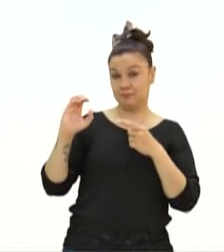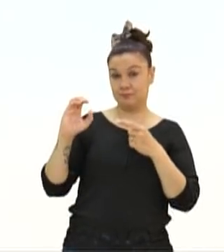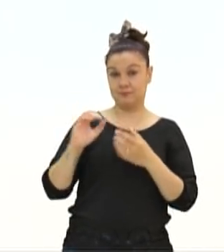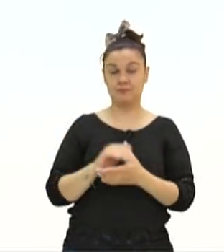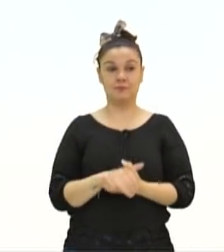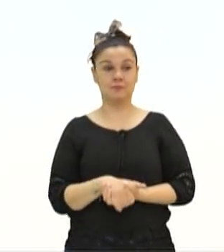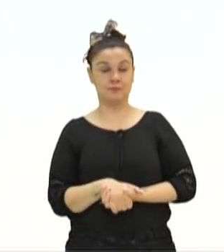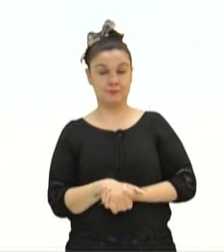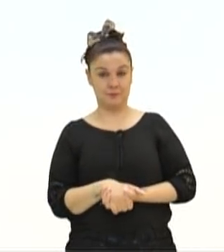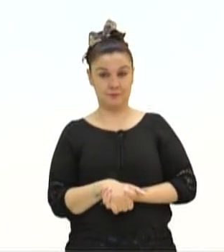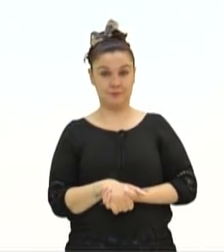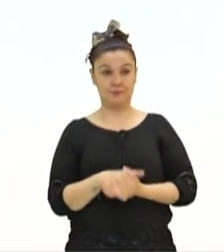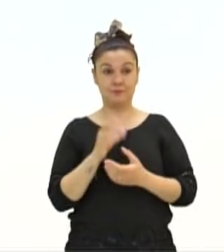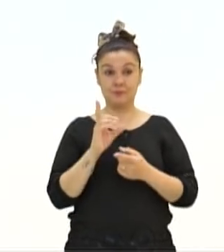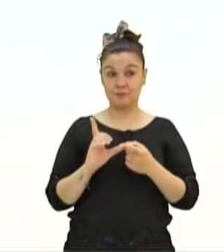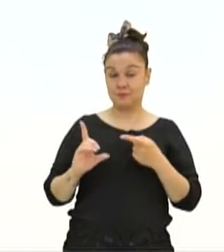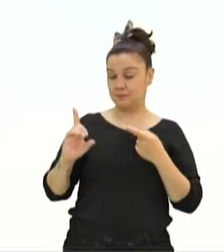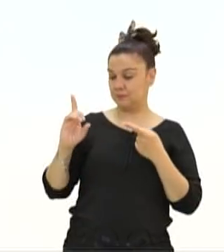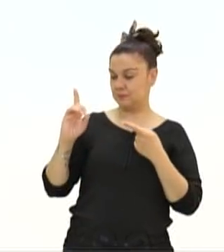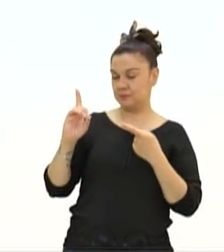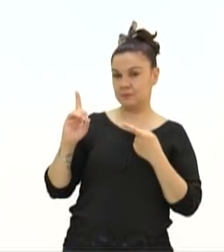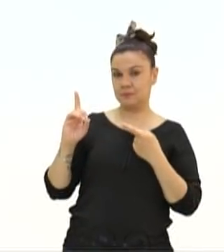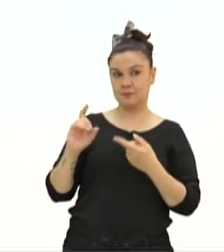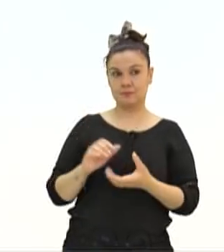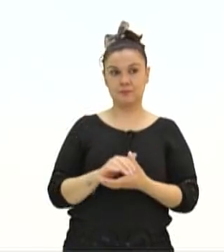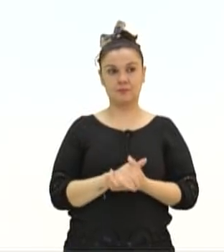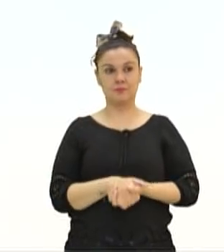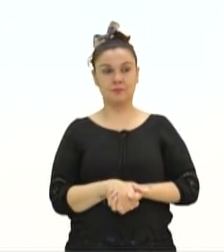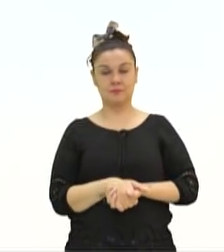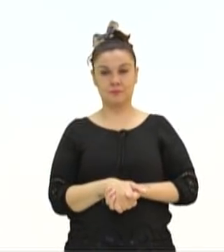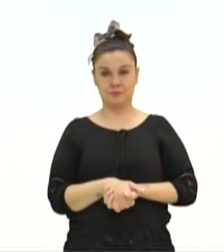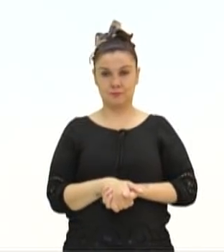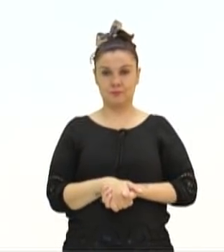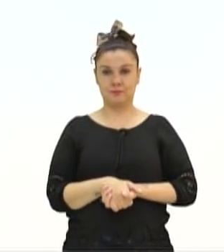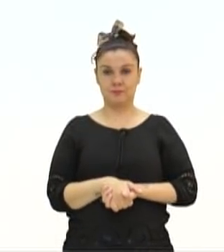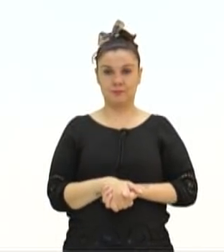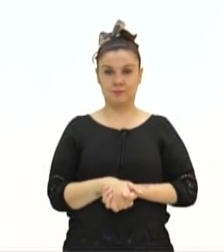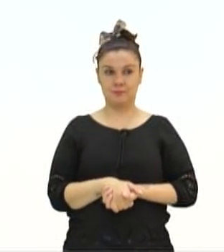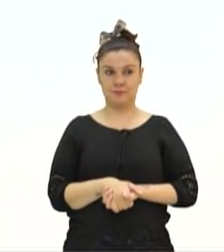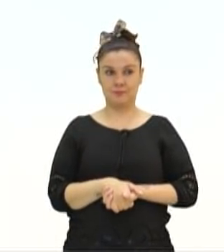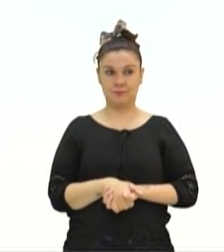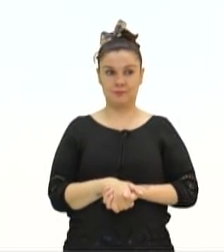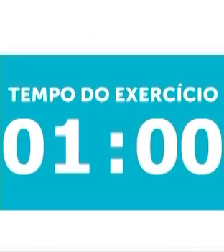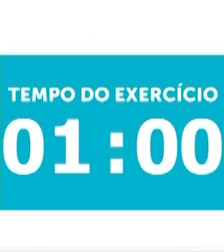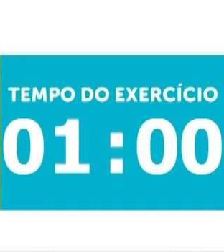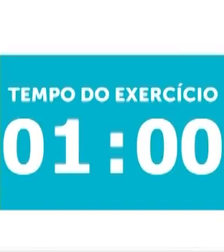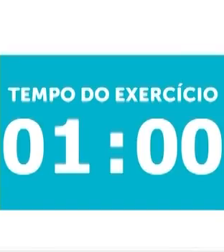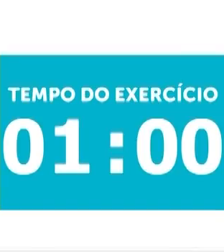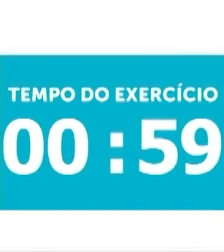opção C, próstata. Ou seria a opção D, a vesícula biliar?